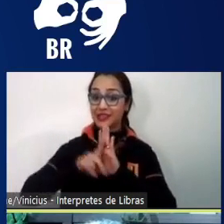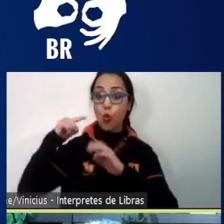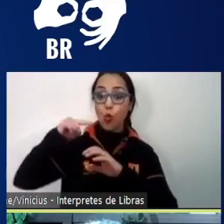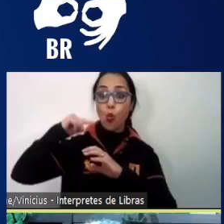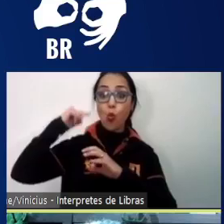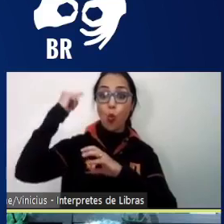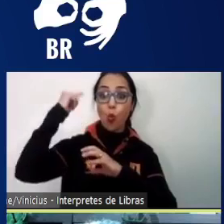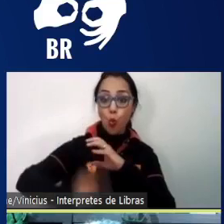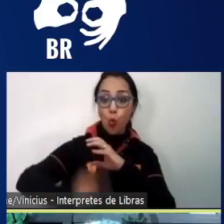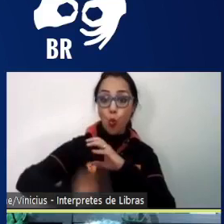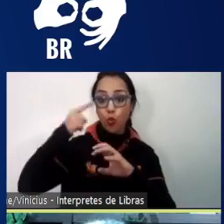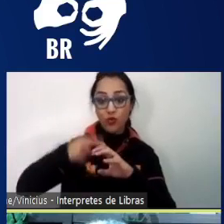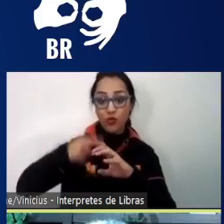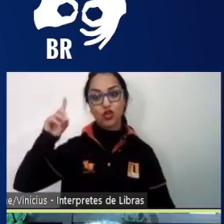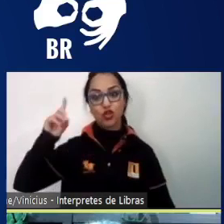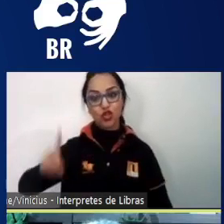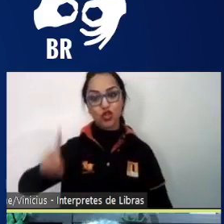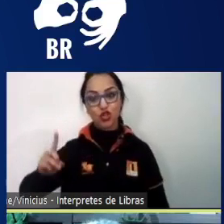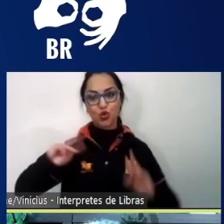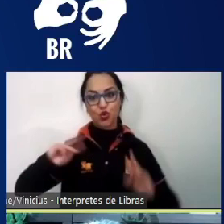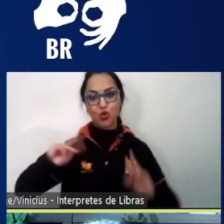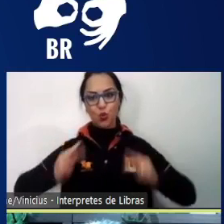novas leis. Já está lá.